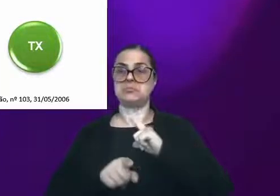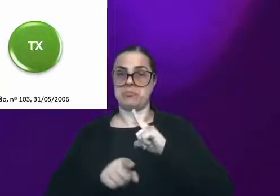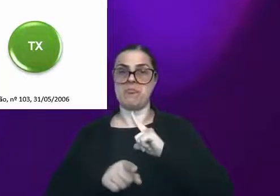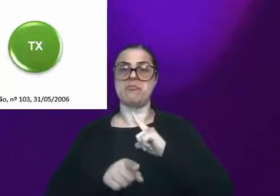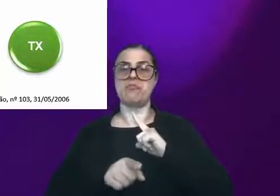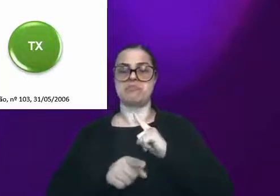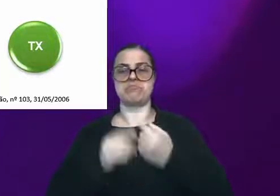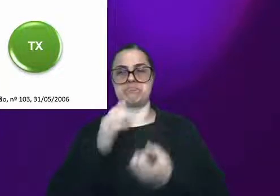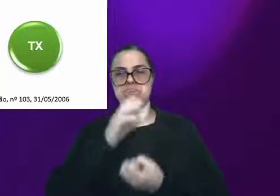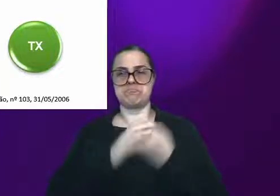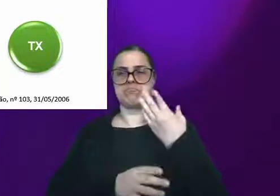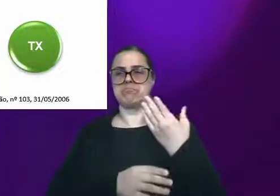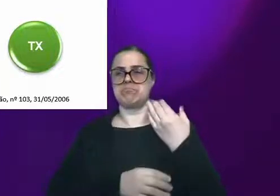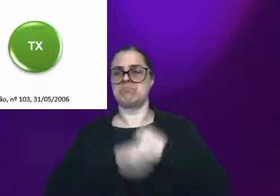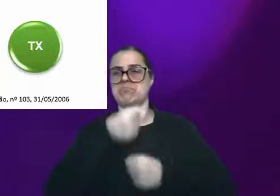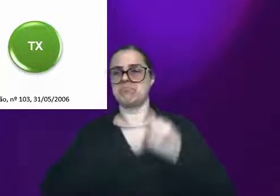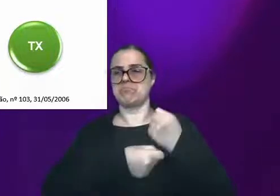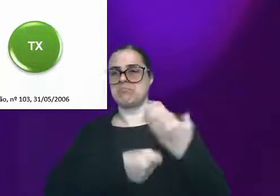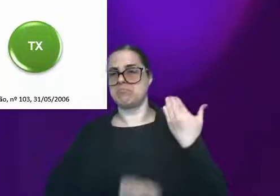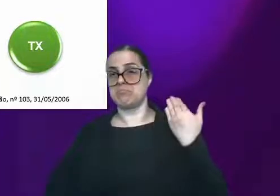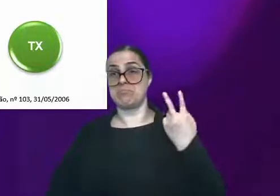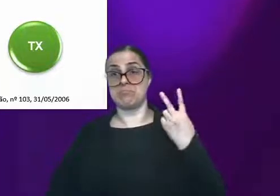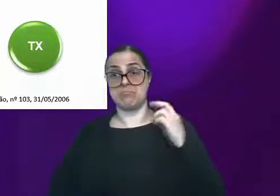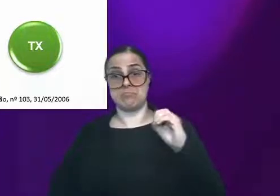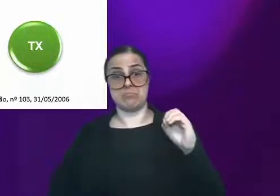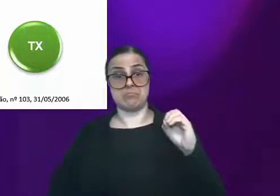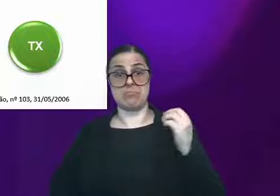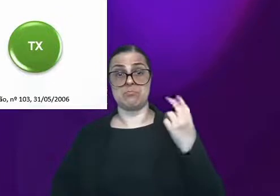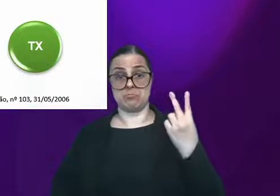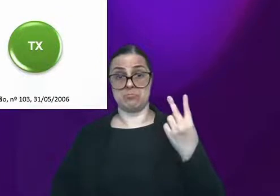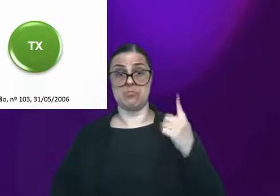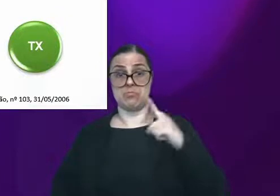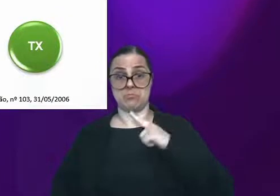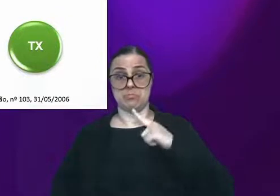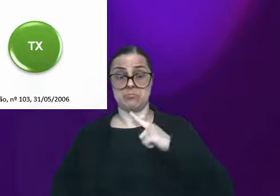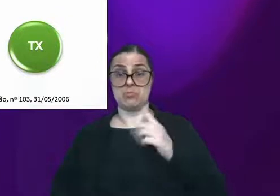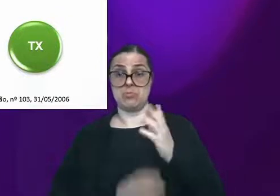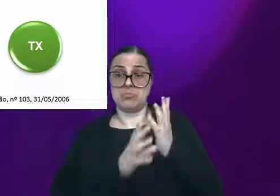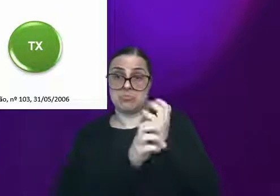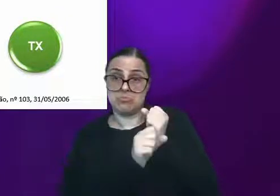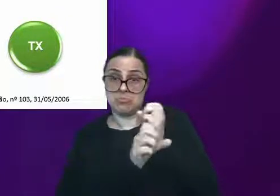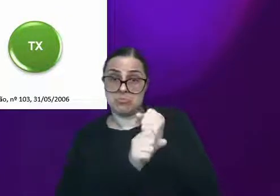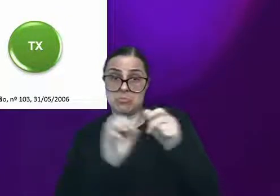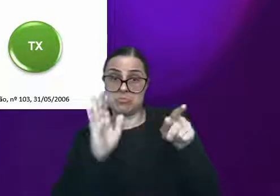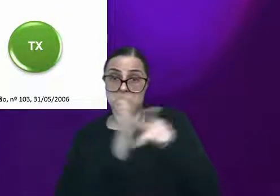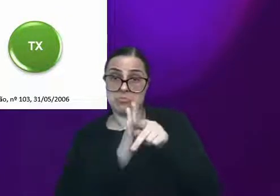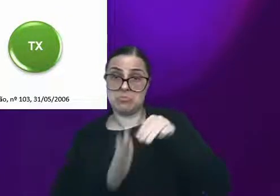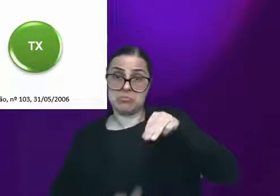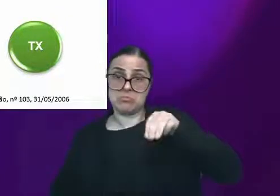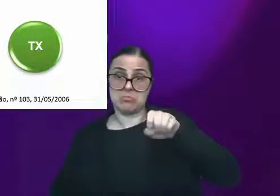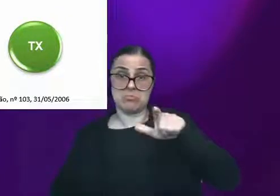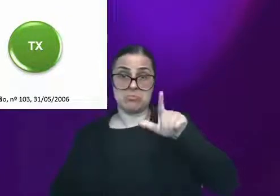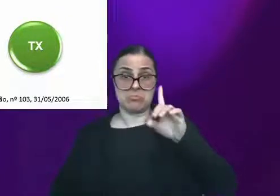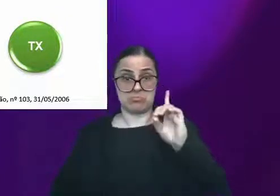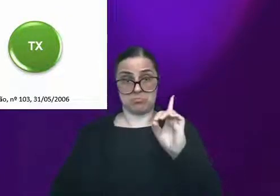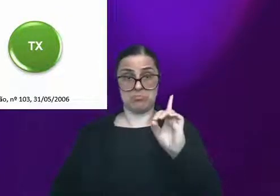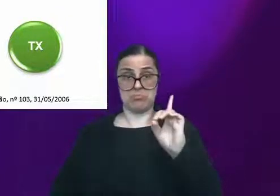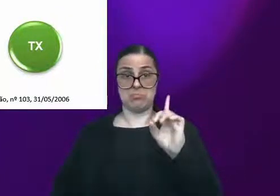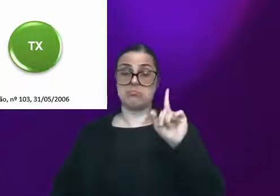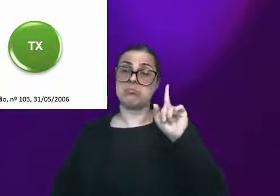2002, quando se colocou o score de gravidade MELD no mundo, né, que foi